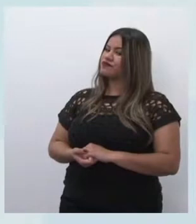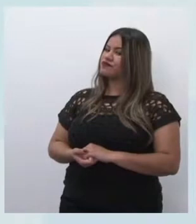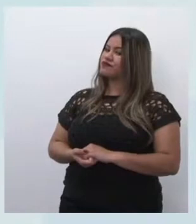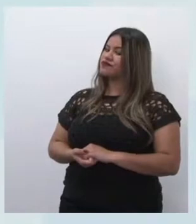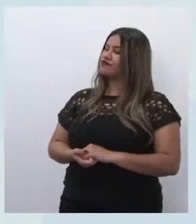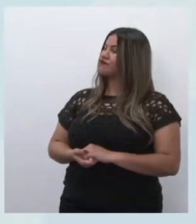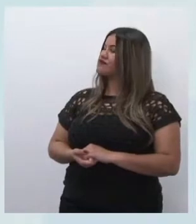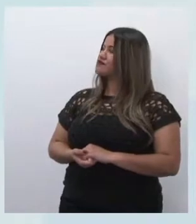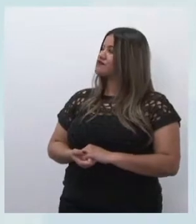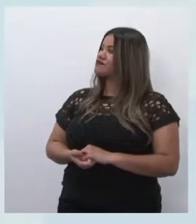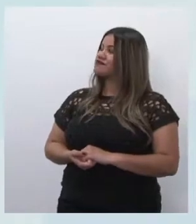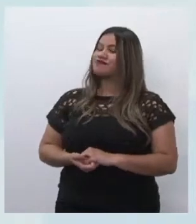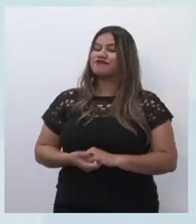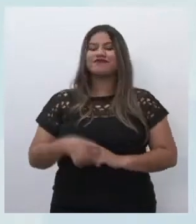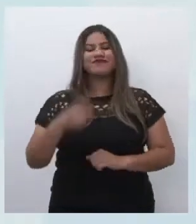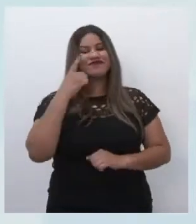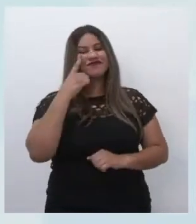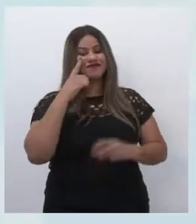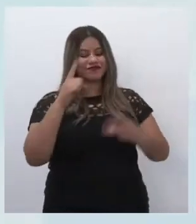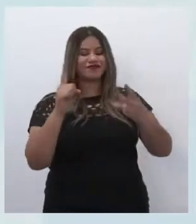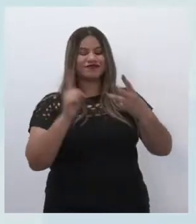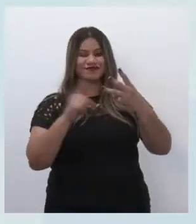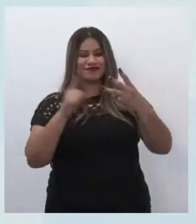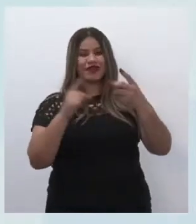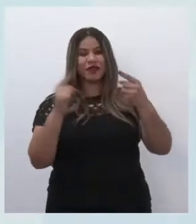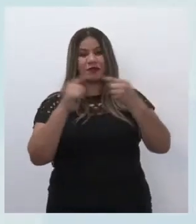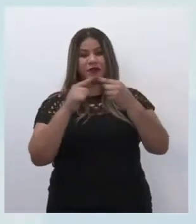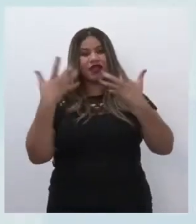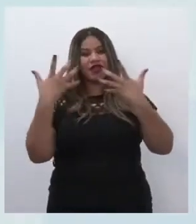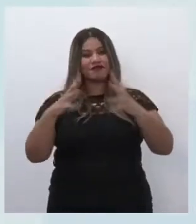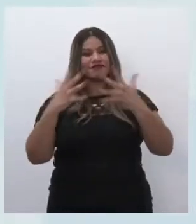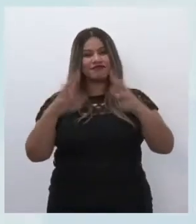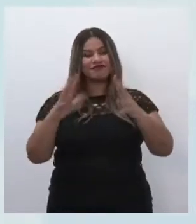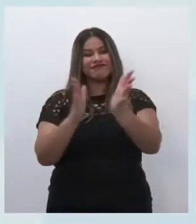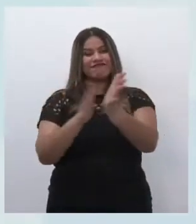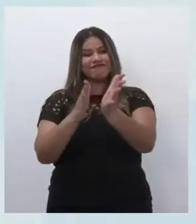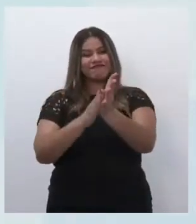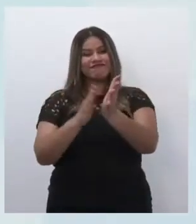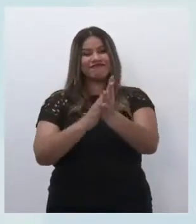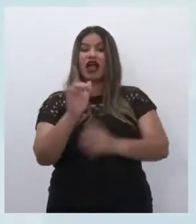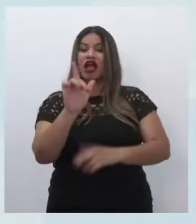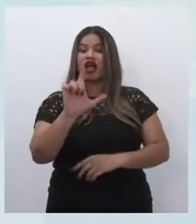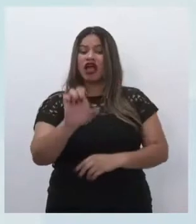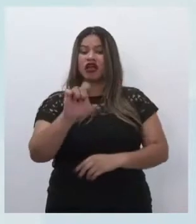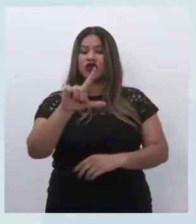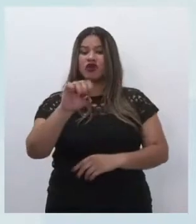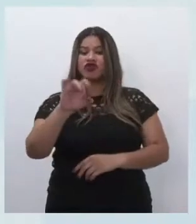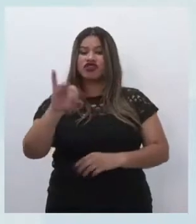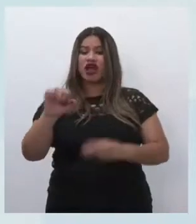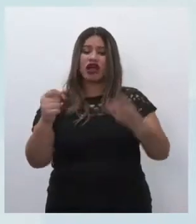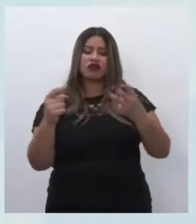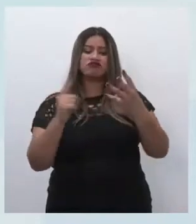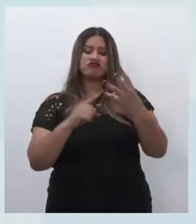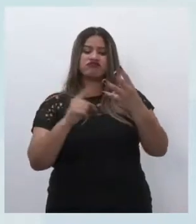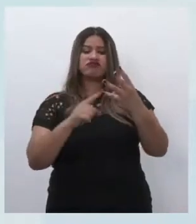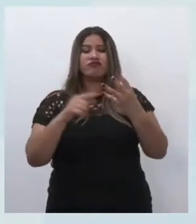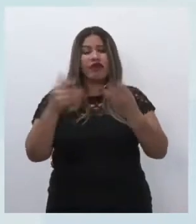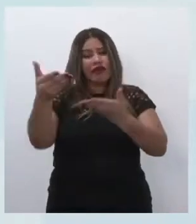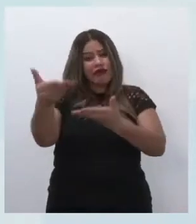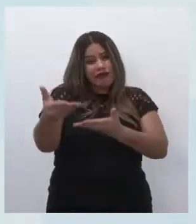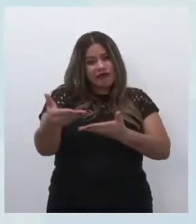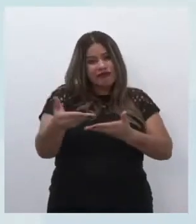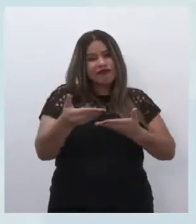Olha só, a terceira é exatamente elogiar, né? A quarta é acolher. Algumas pessoas falaram atenção,